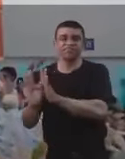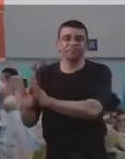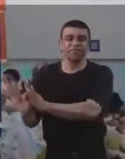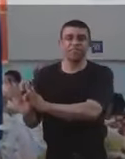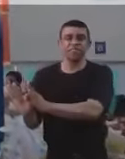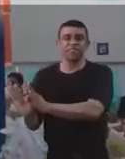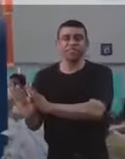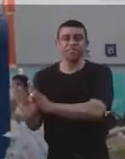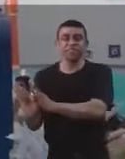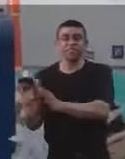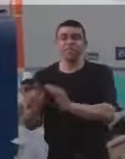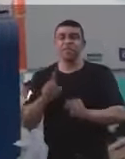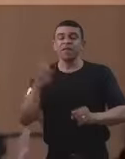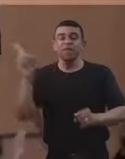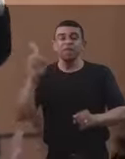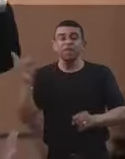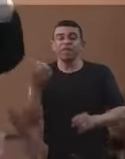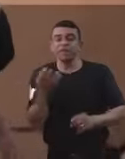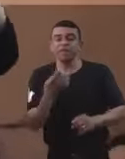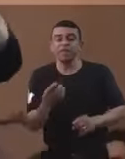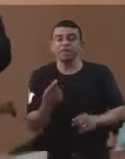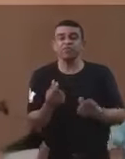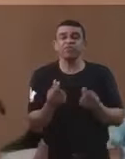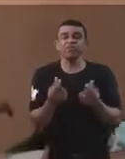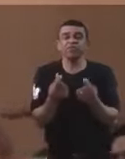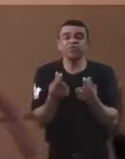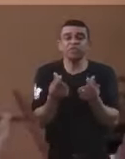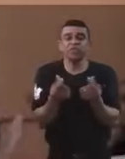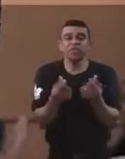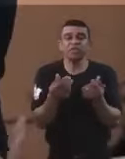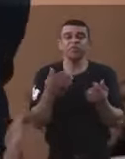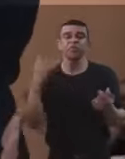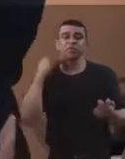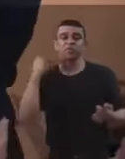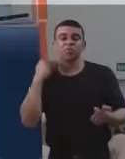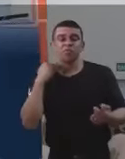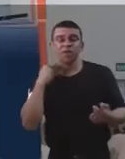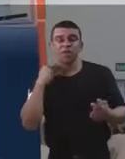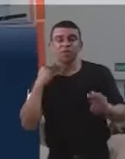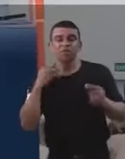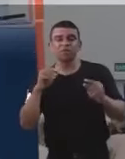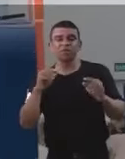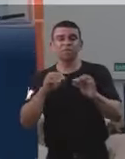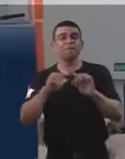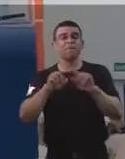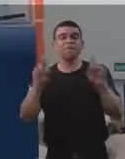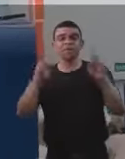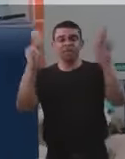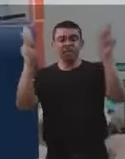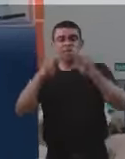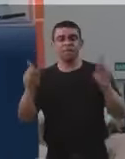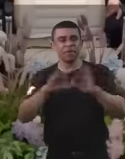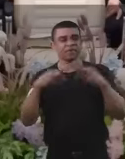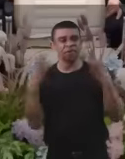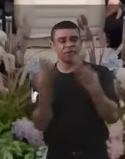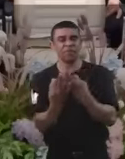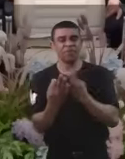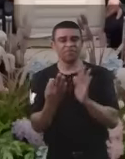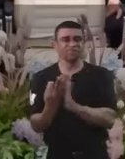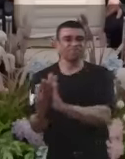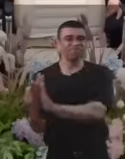dinheiro na conta. Ela prefere o dinheiro na conta. Ela prefere sair por cima do que ser a